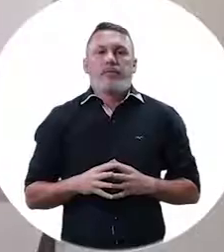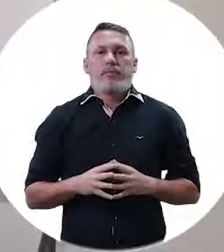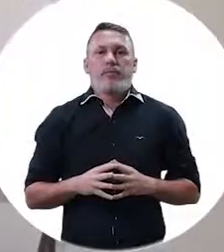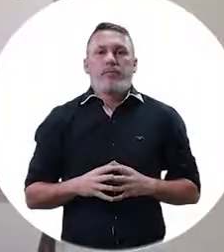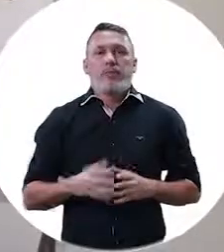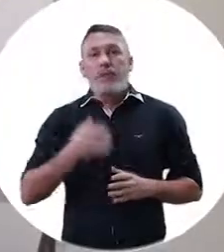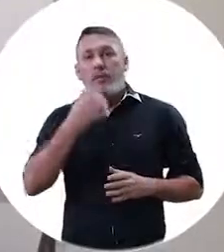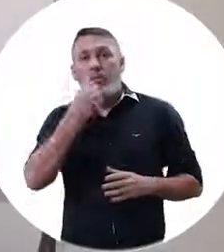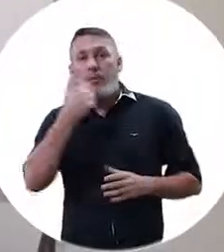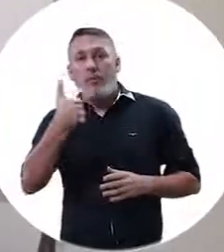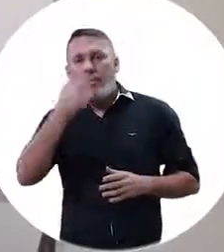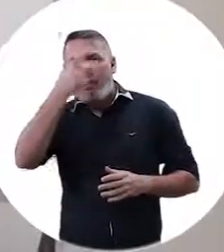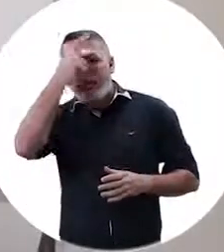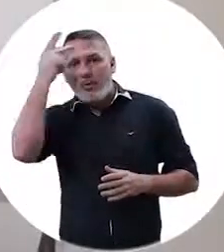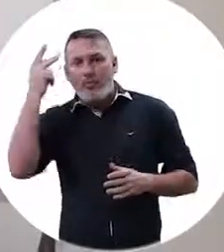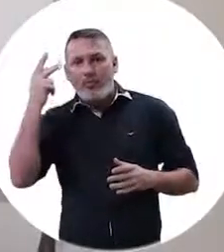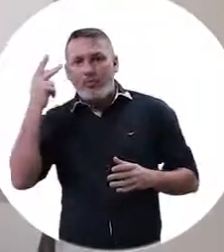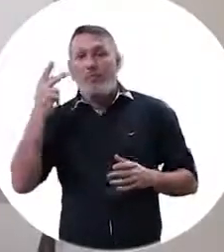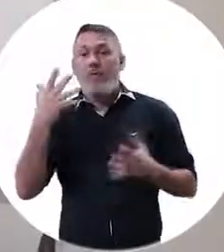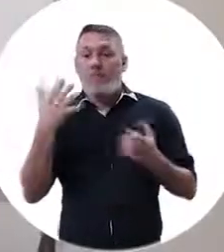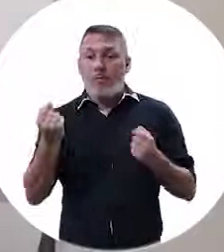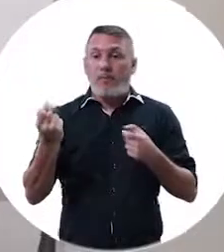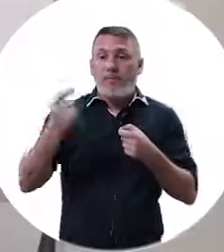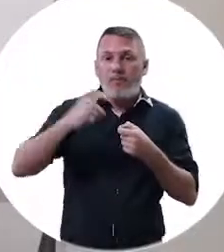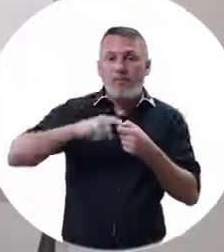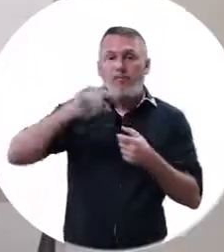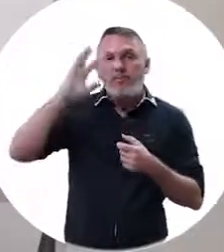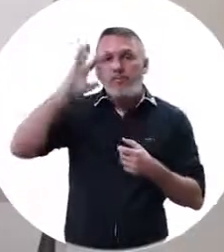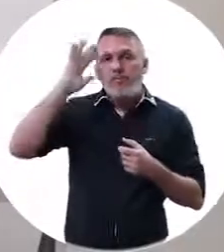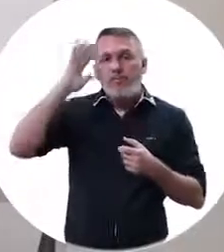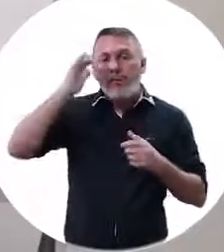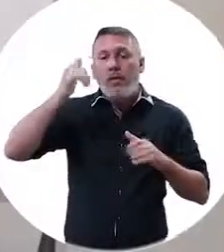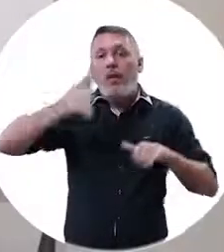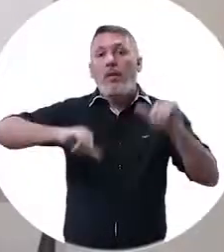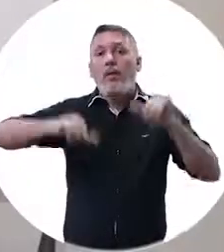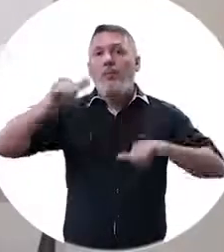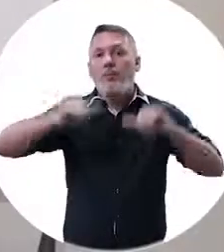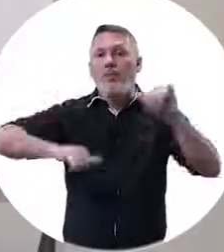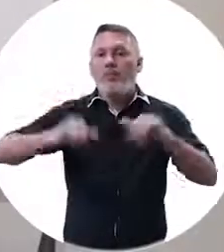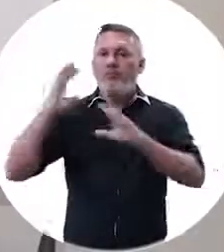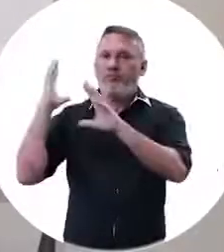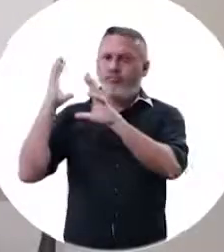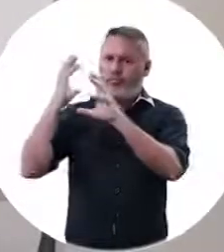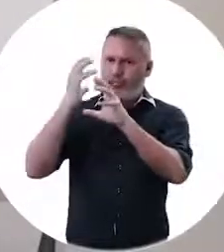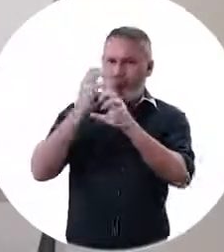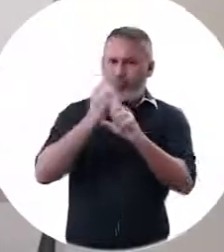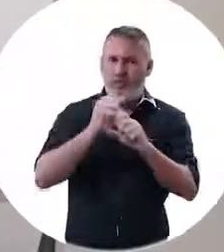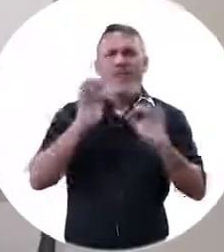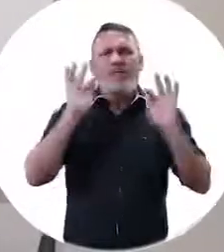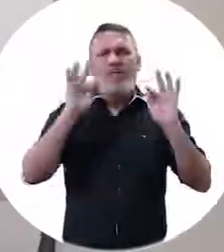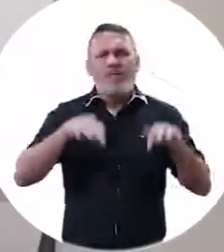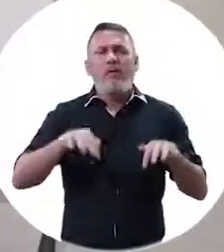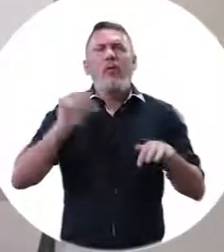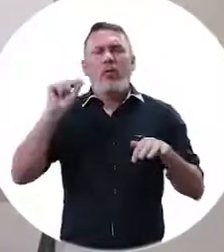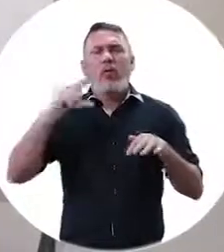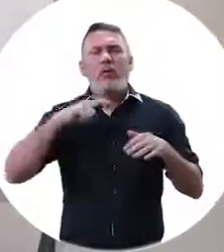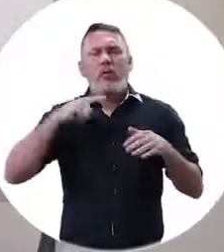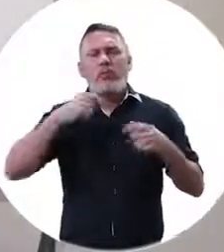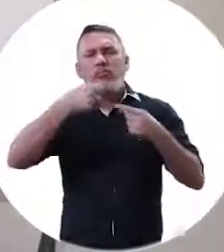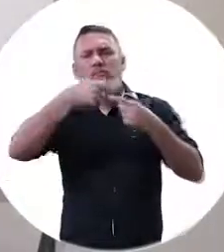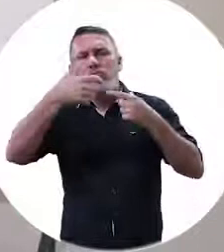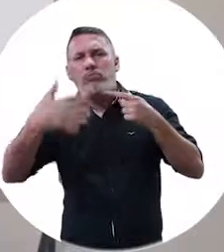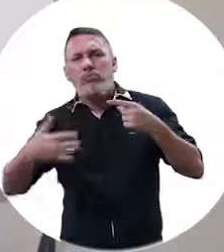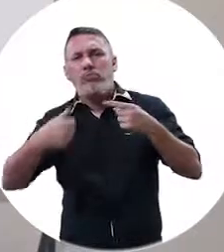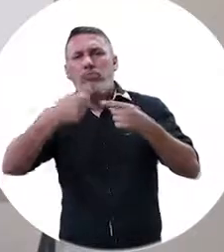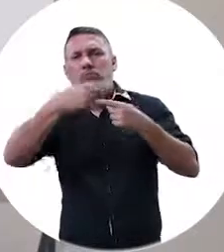Tudo bem, pessoal? Voltando ao nosso raciocínio de química orgânica nessa nova aula, finalizamos na aula passada todos os conceitos de